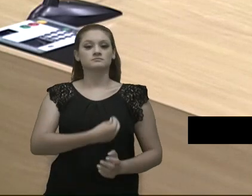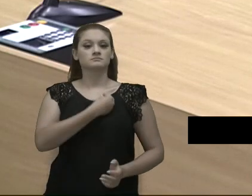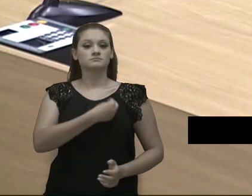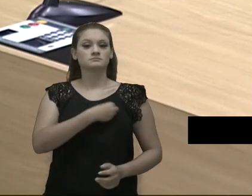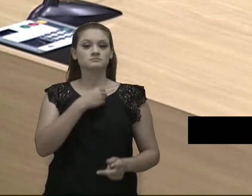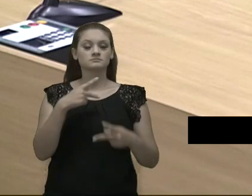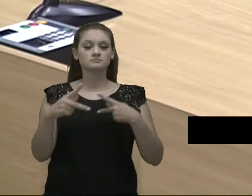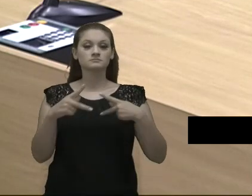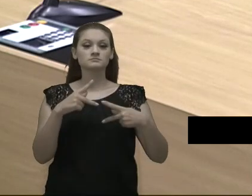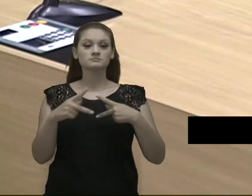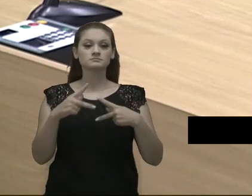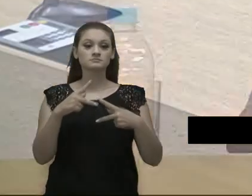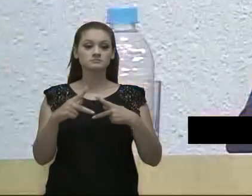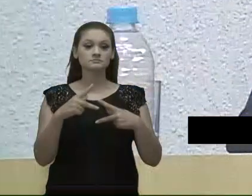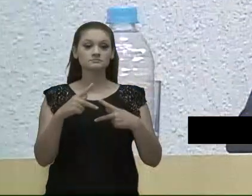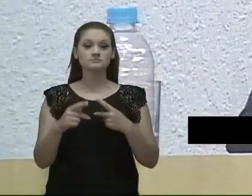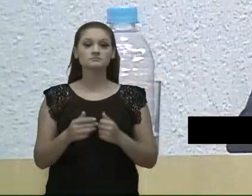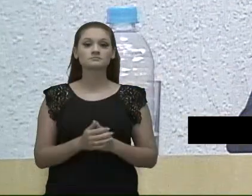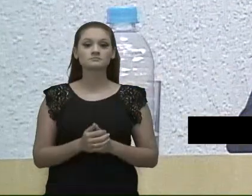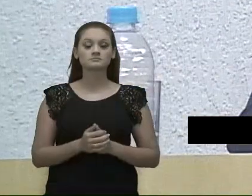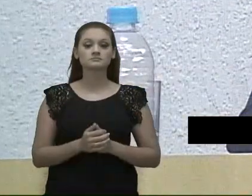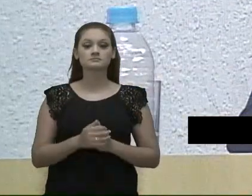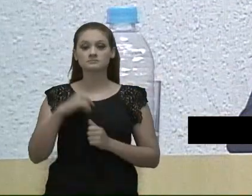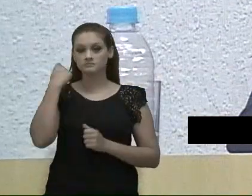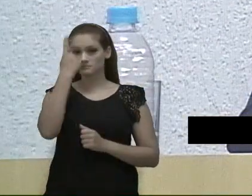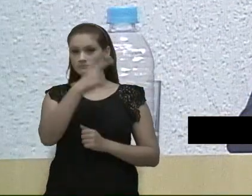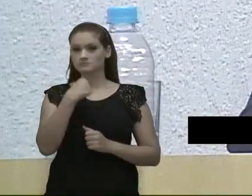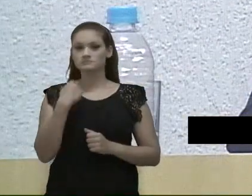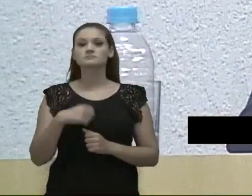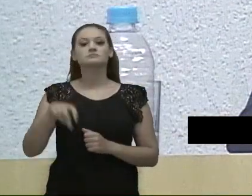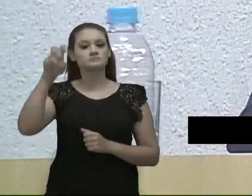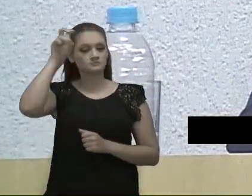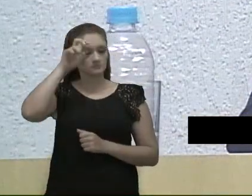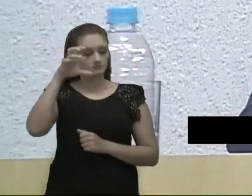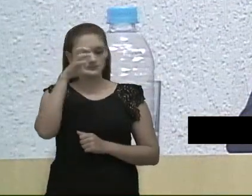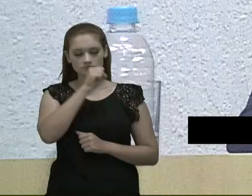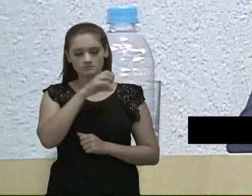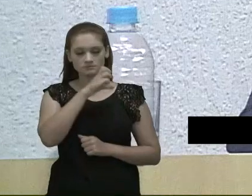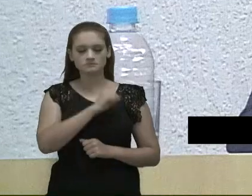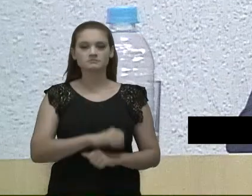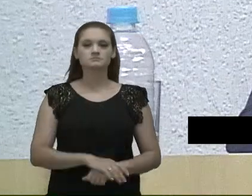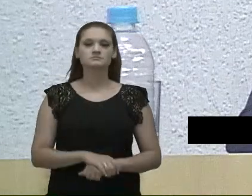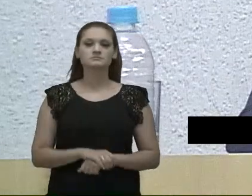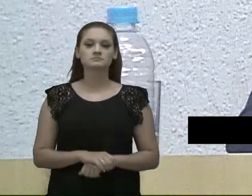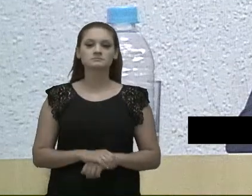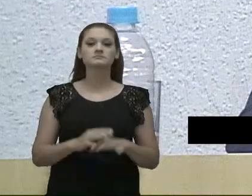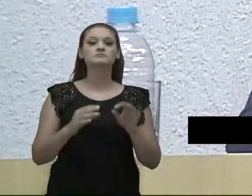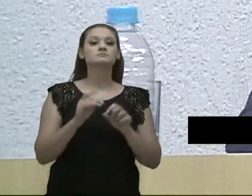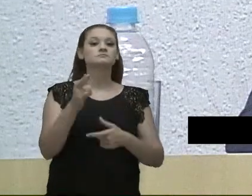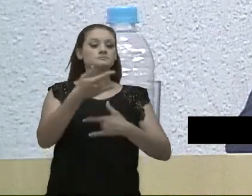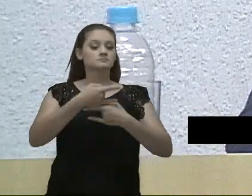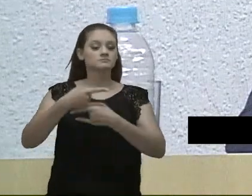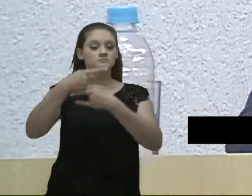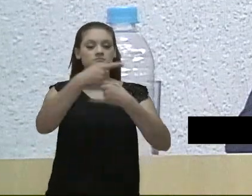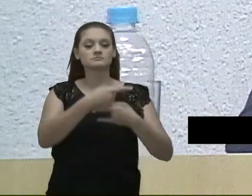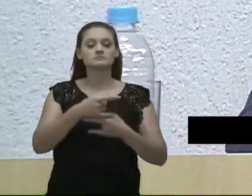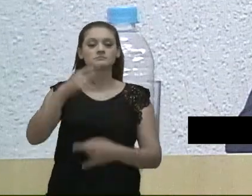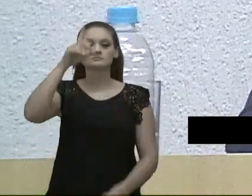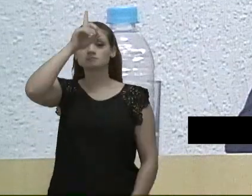Campos. Nos horários que eu consigo. As quintas e sábados. Isso. E a distância no Hospital Regional.